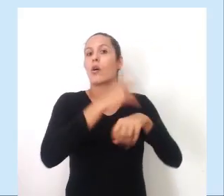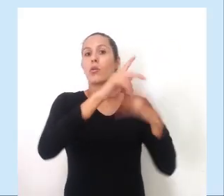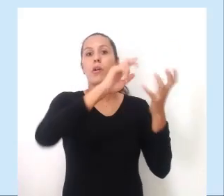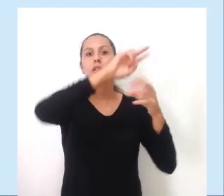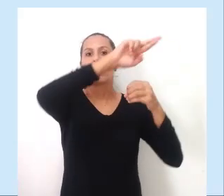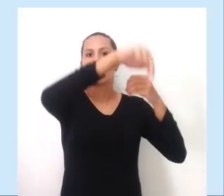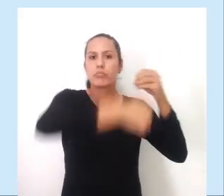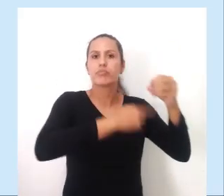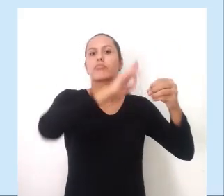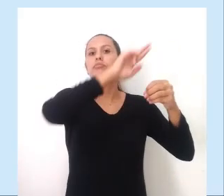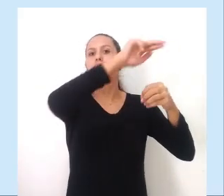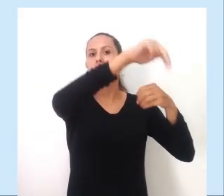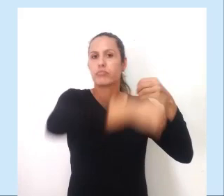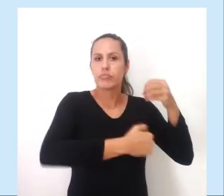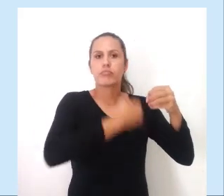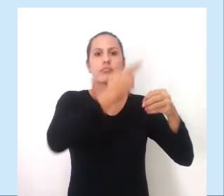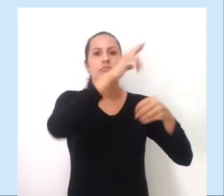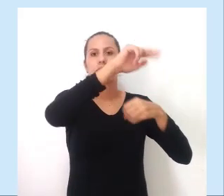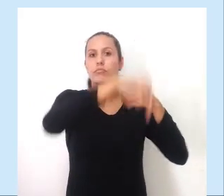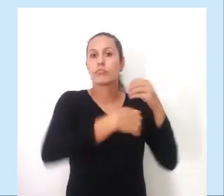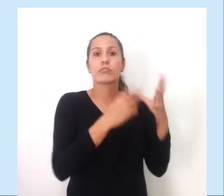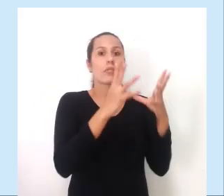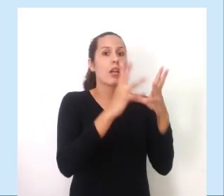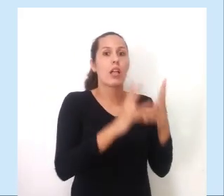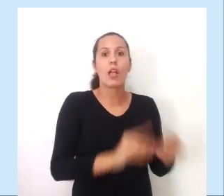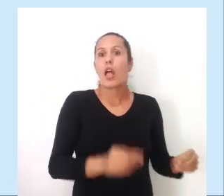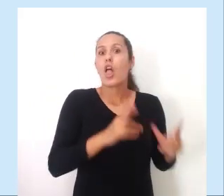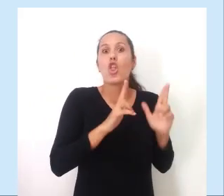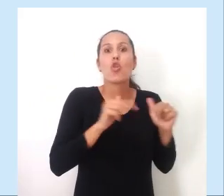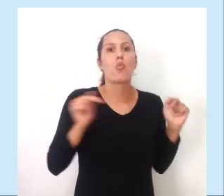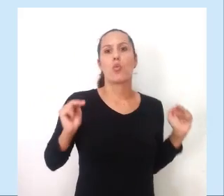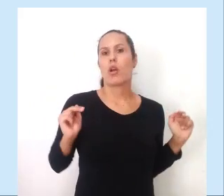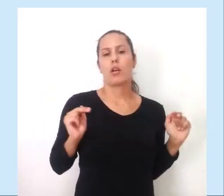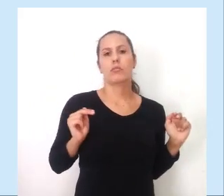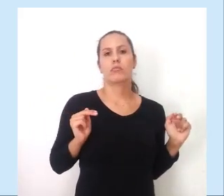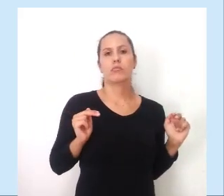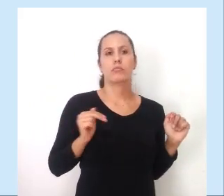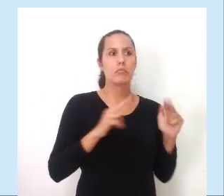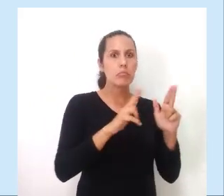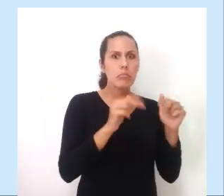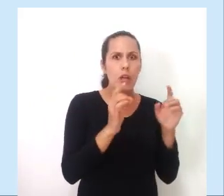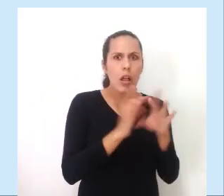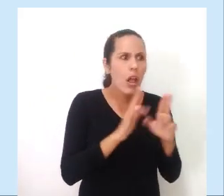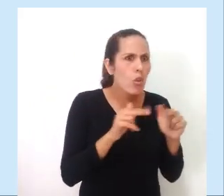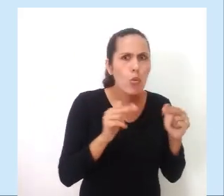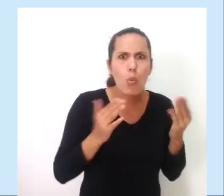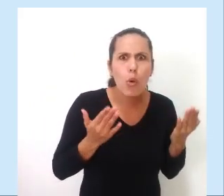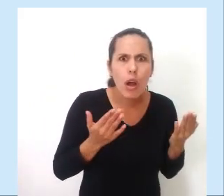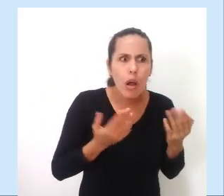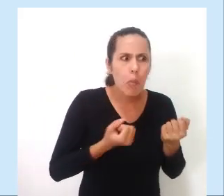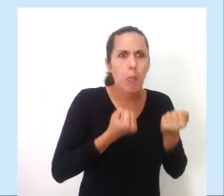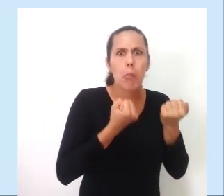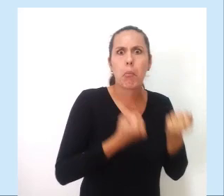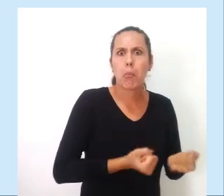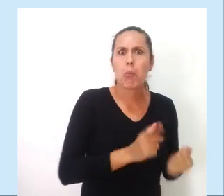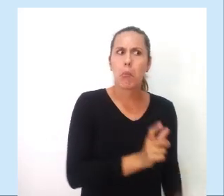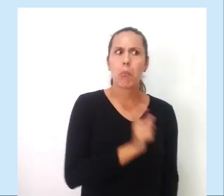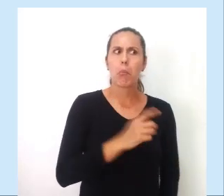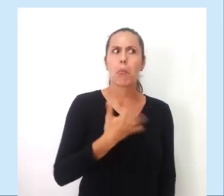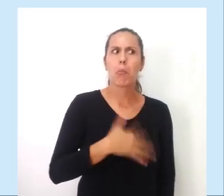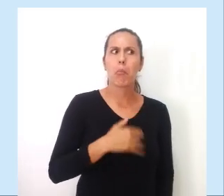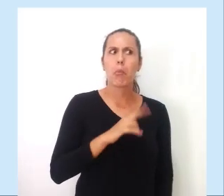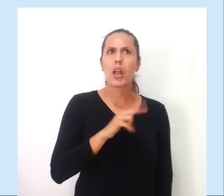inesgotável. Olha que chique, uma fonte que não acaba nunca. Acabar nunca é muito